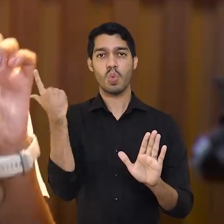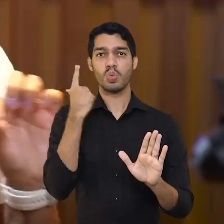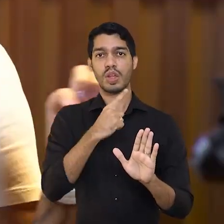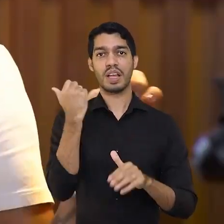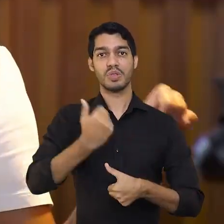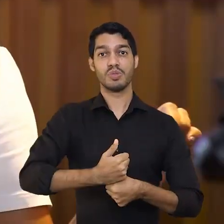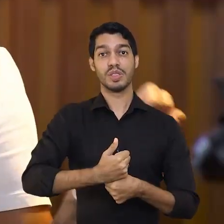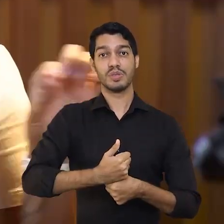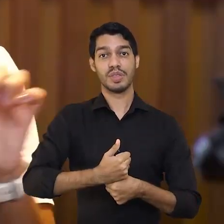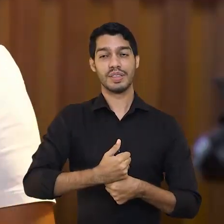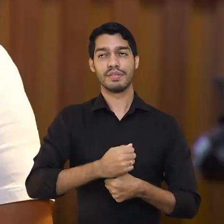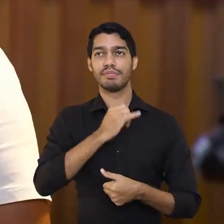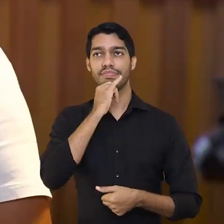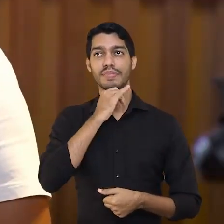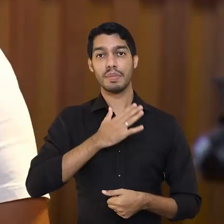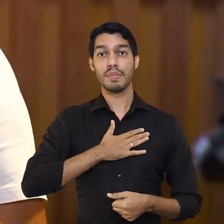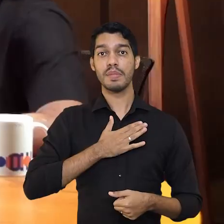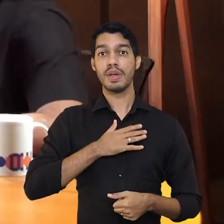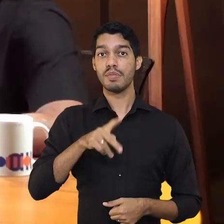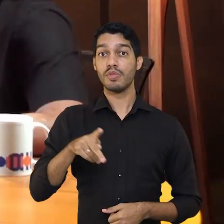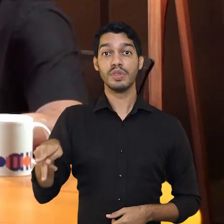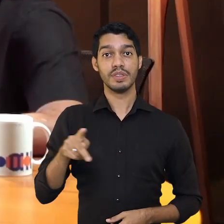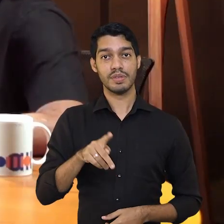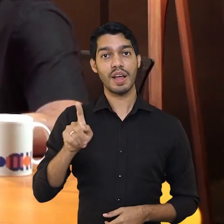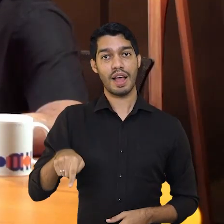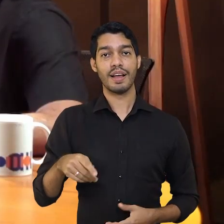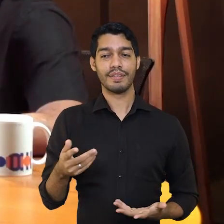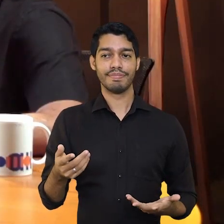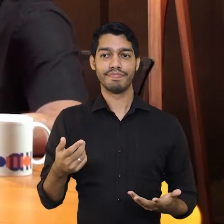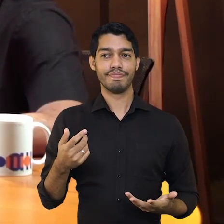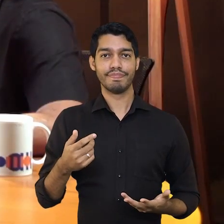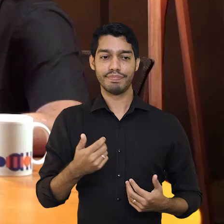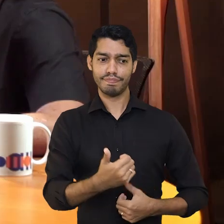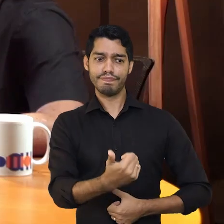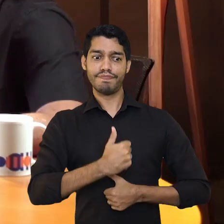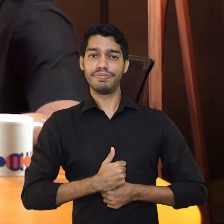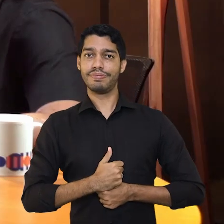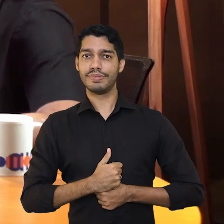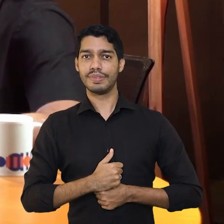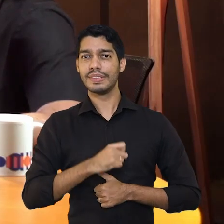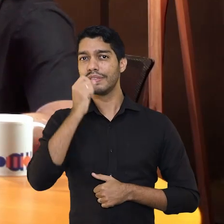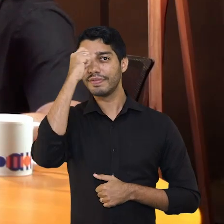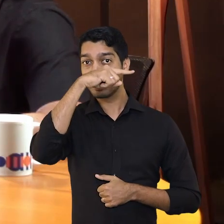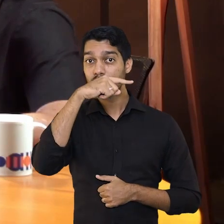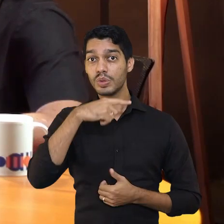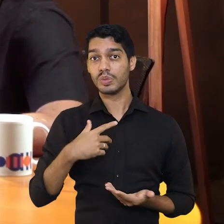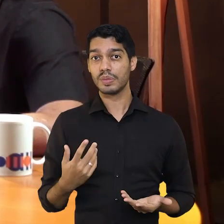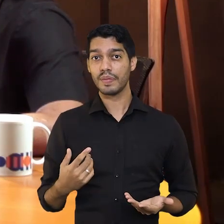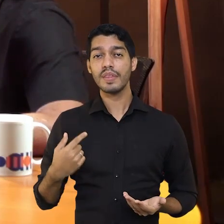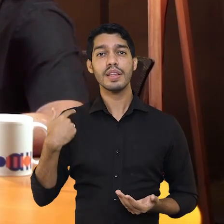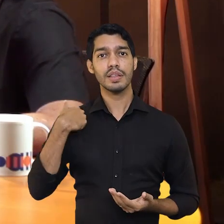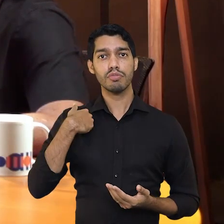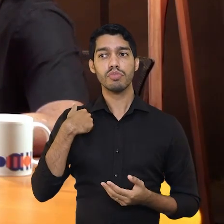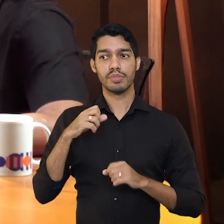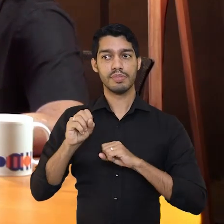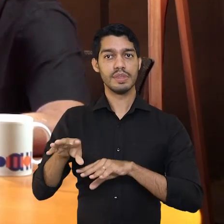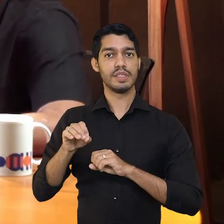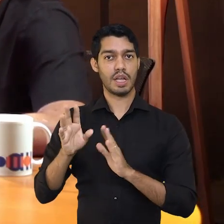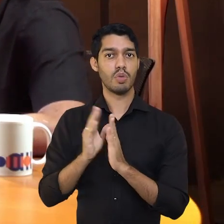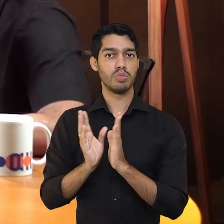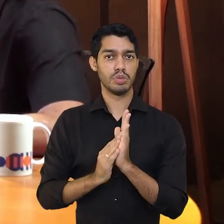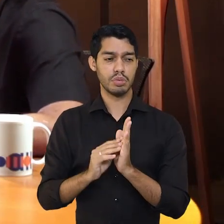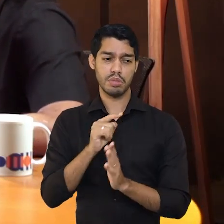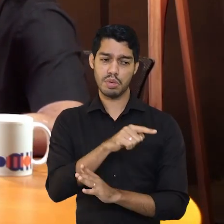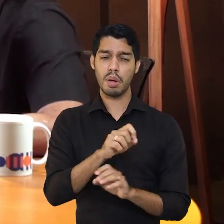assim, as crianças não aprendem com quem eles não gostam. Então, é muito difícil você pensar num cenário em que a inteligência artificial conseguisse substituir,